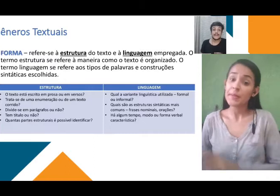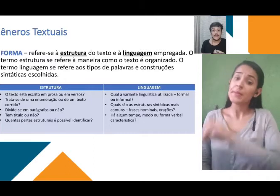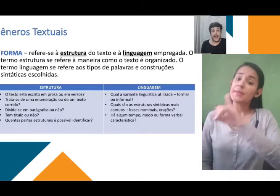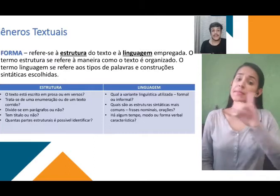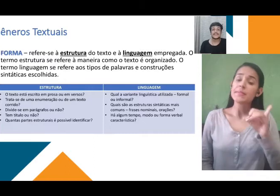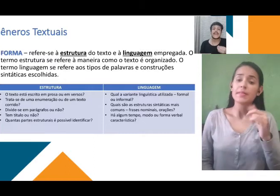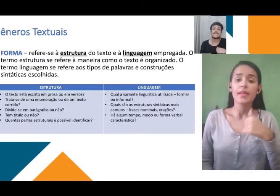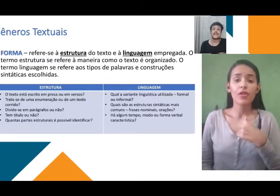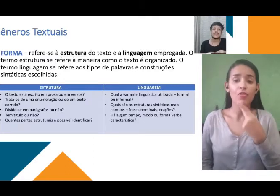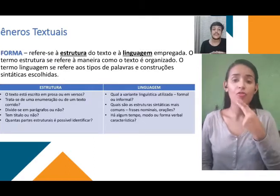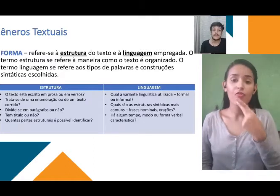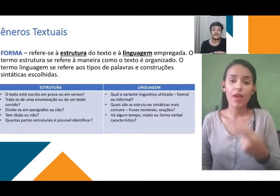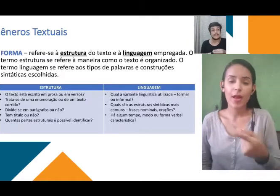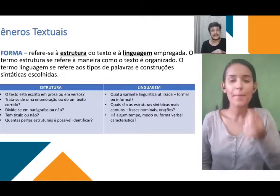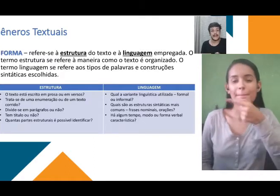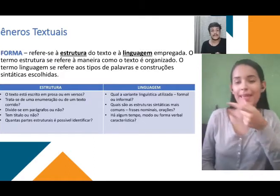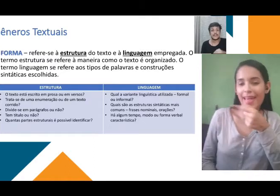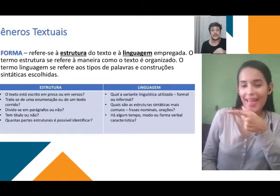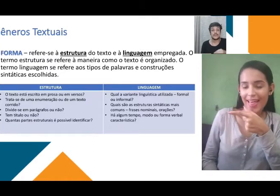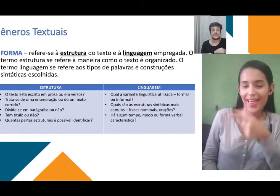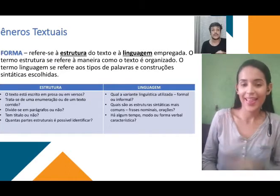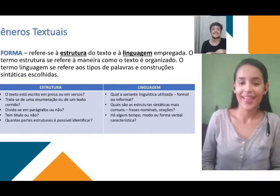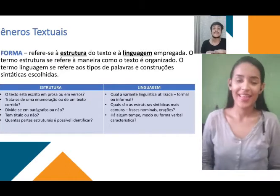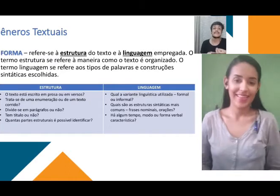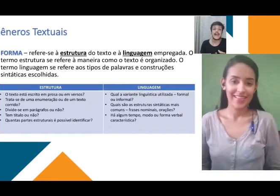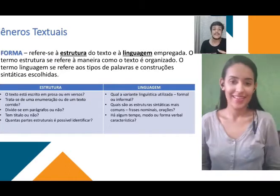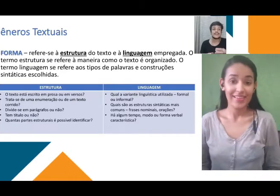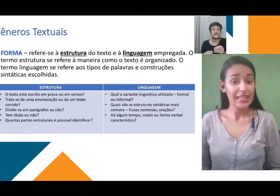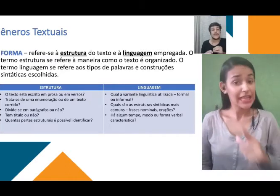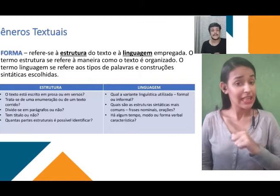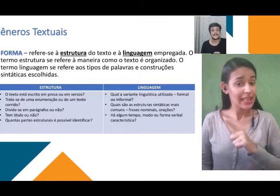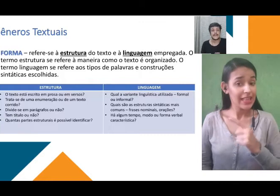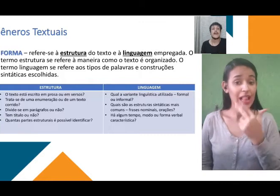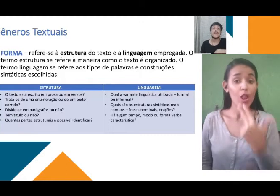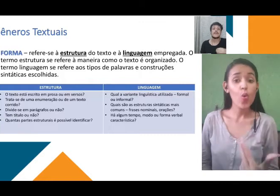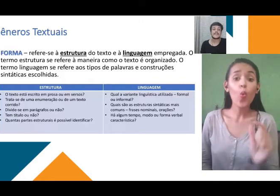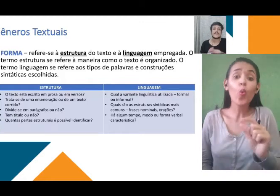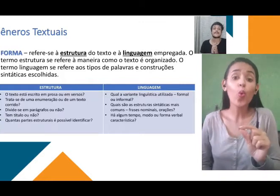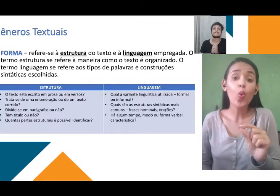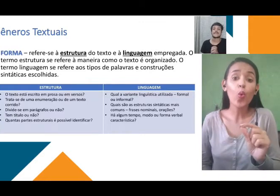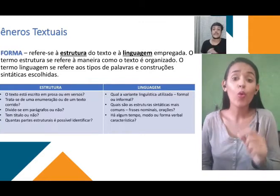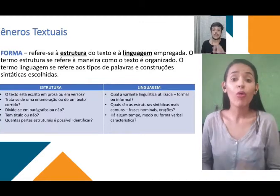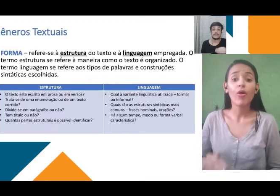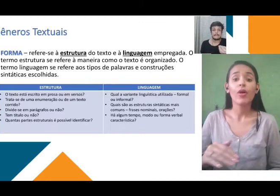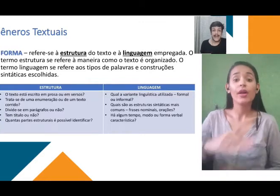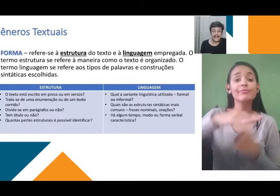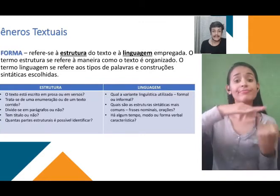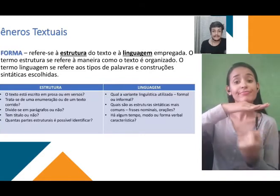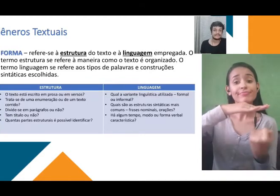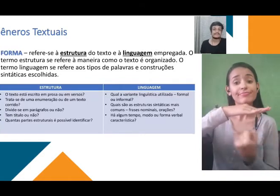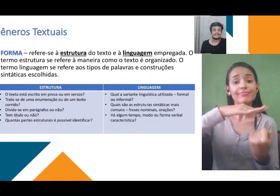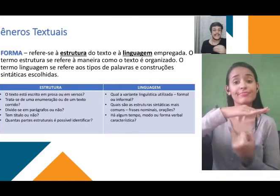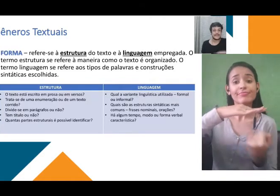termo linguagem se refere aos tipos de palavras e construções sintáticas escolhidas, né? Ou seja, se eu conto uma